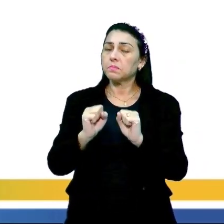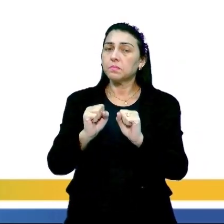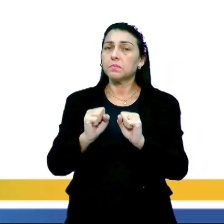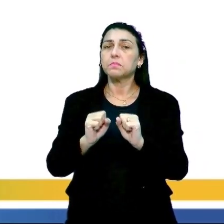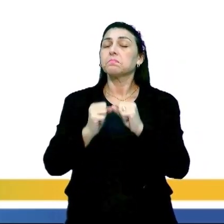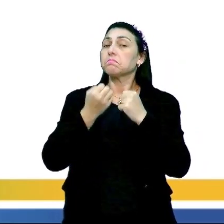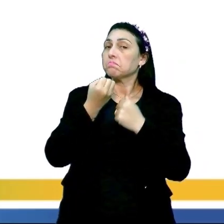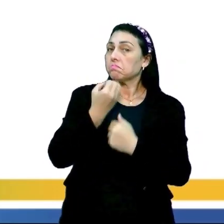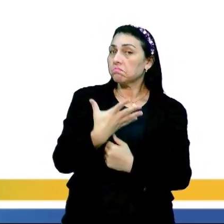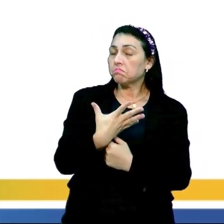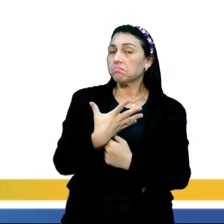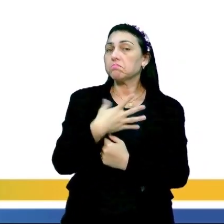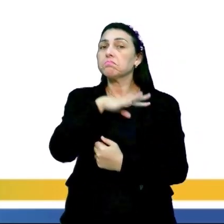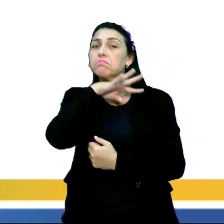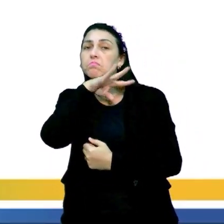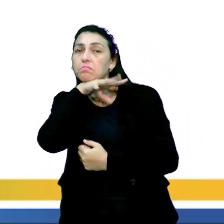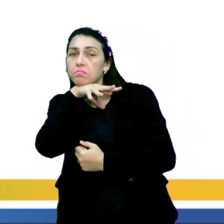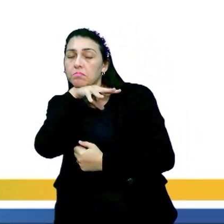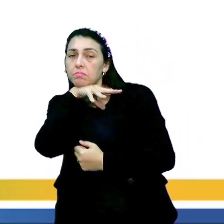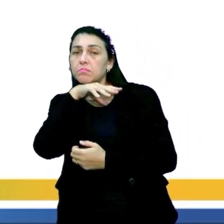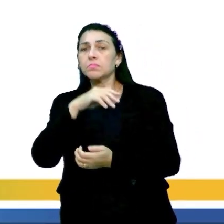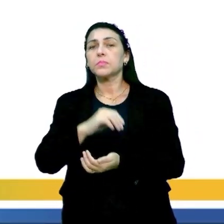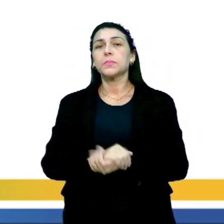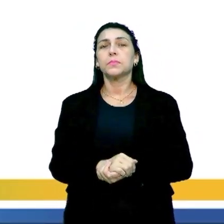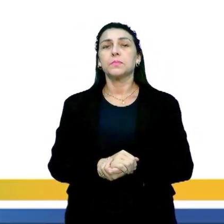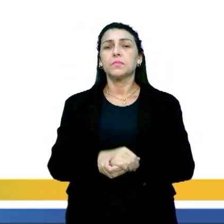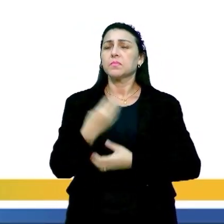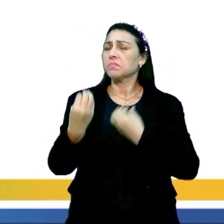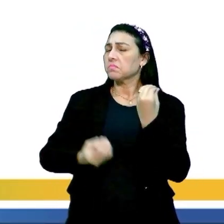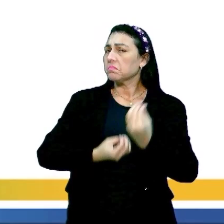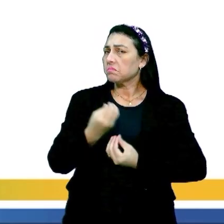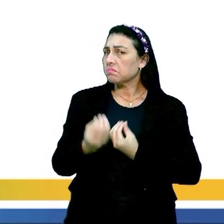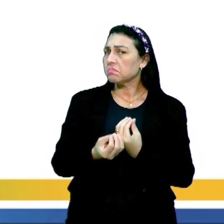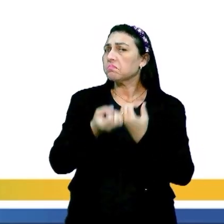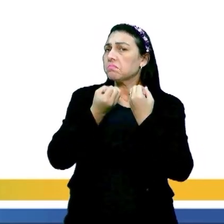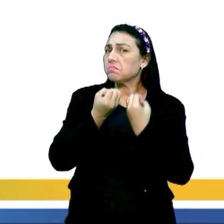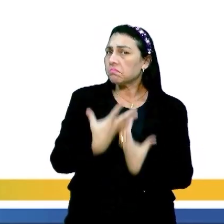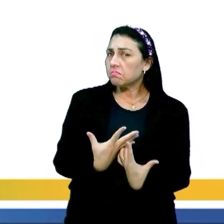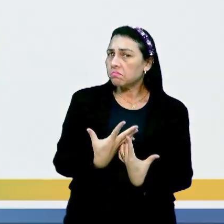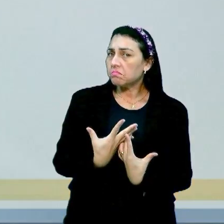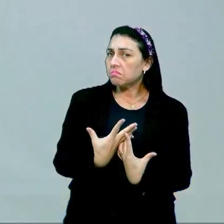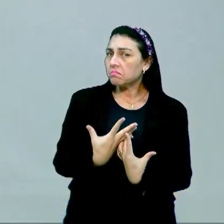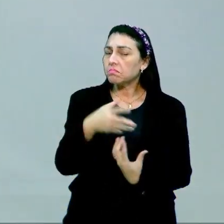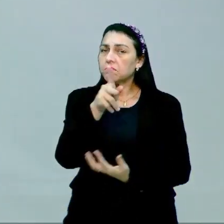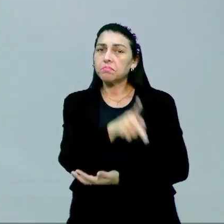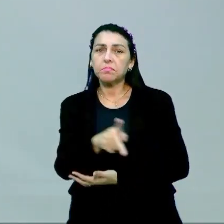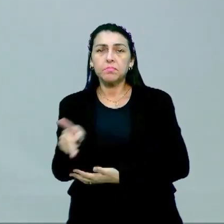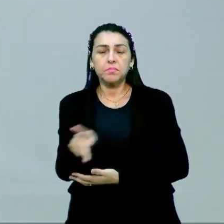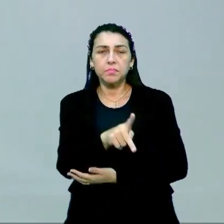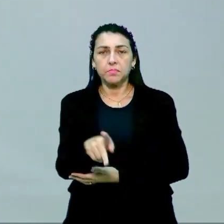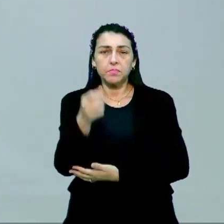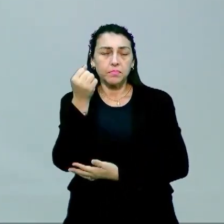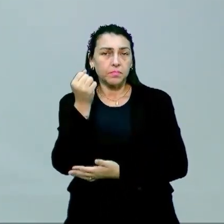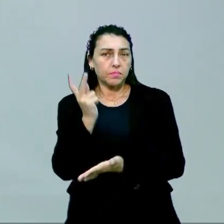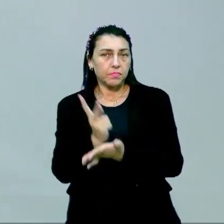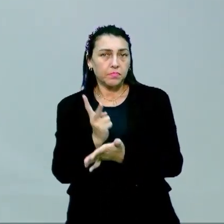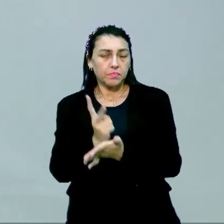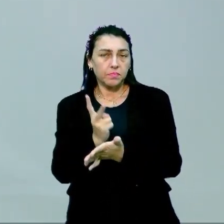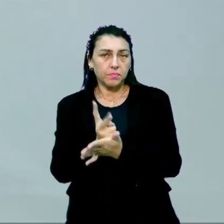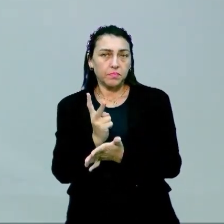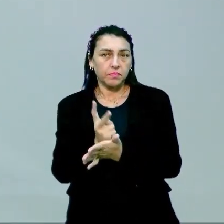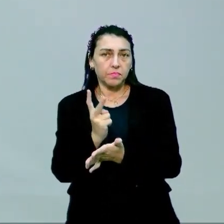ser positivos e podem ser negativos. Como assim que ele vai ser positivo, professor? Se ele vai